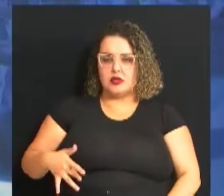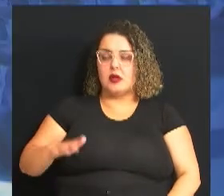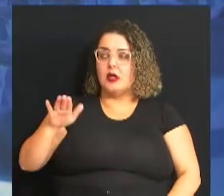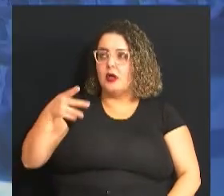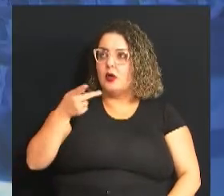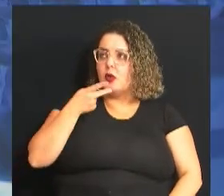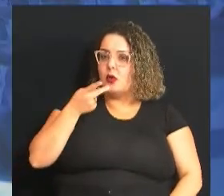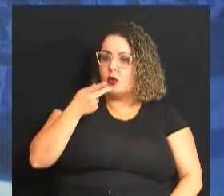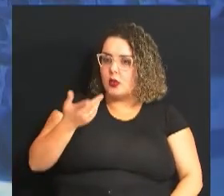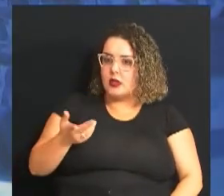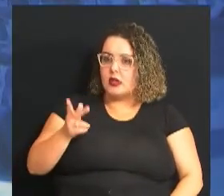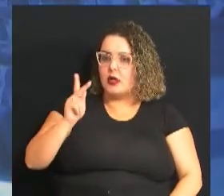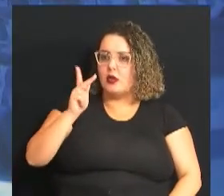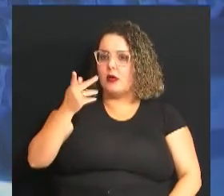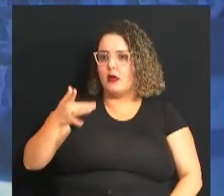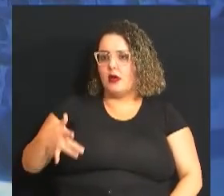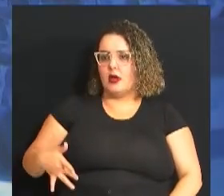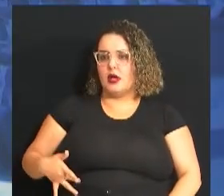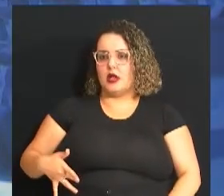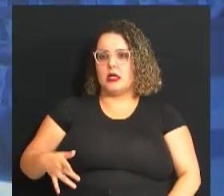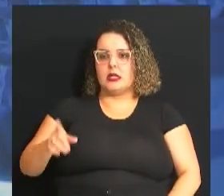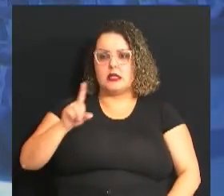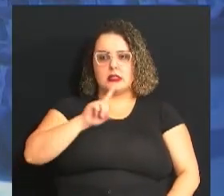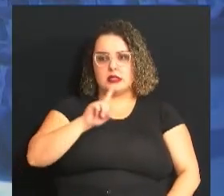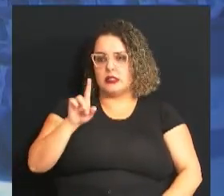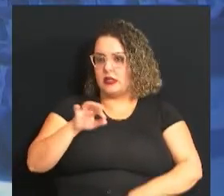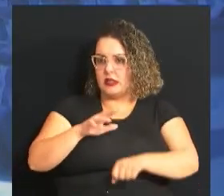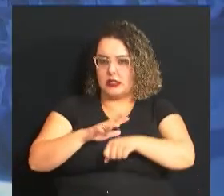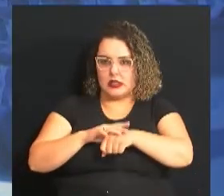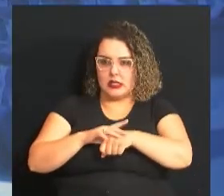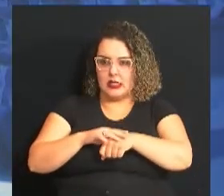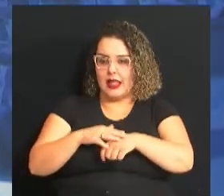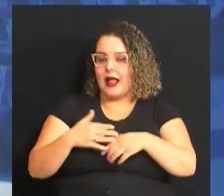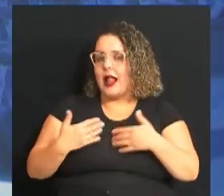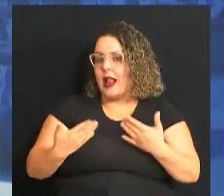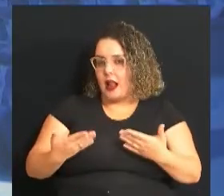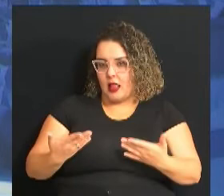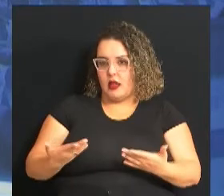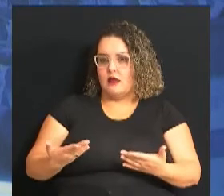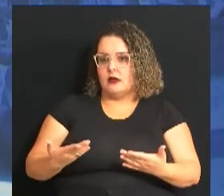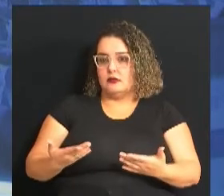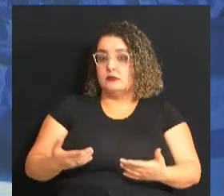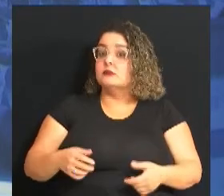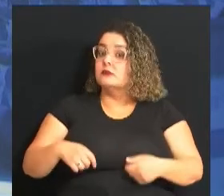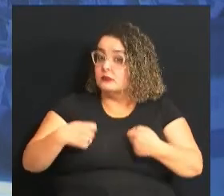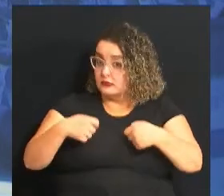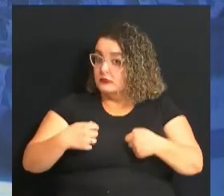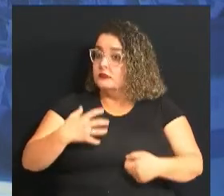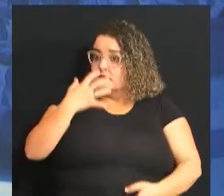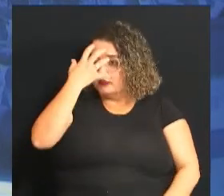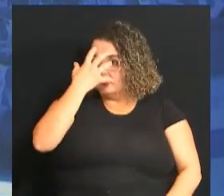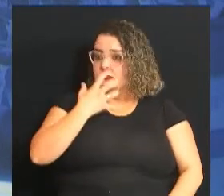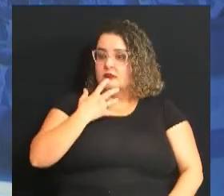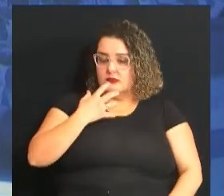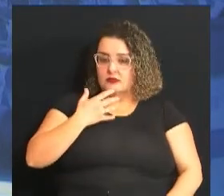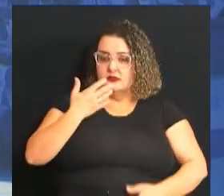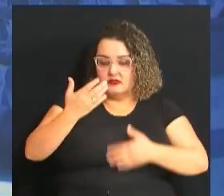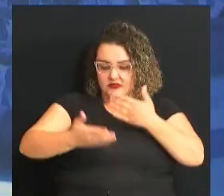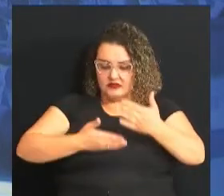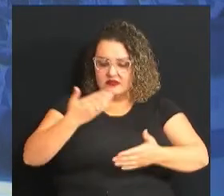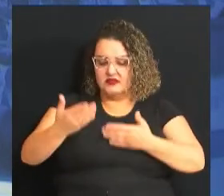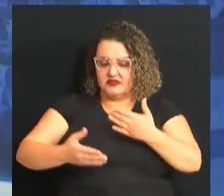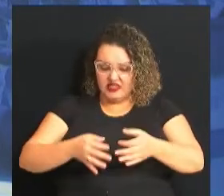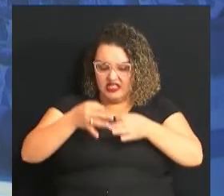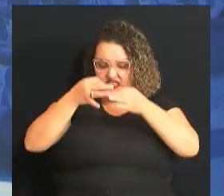de hepatite, não é uma doença assim leve, ela tem que ser levada aí com seriedade, o tratamento ser de